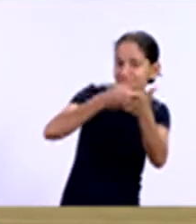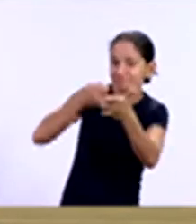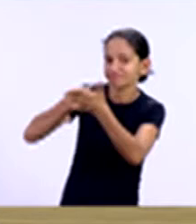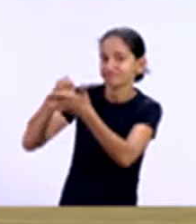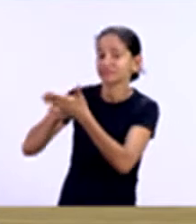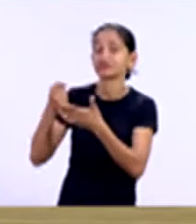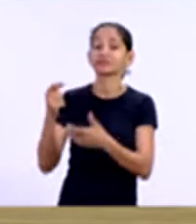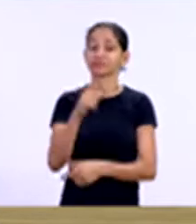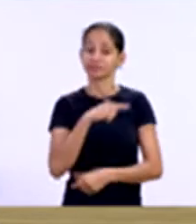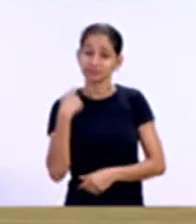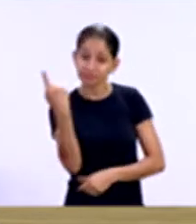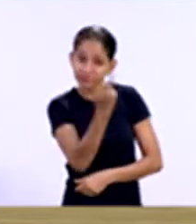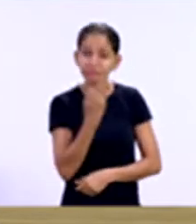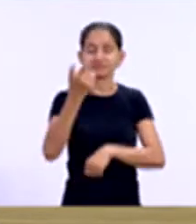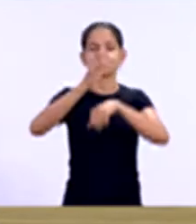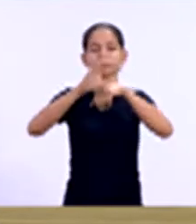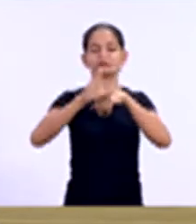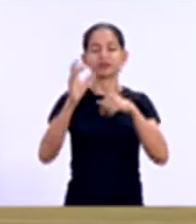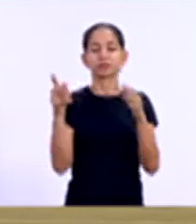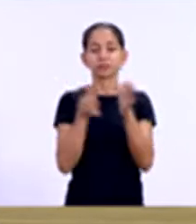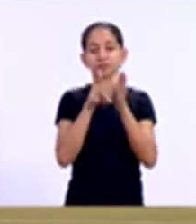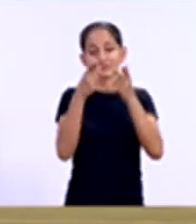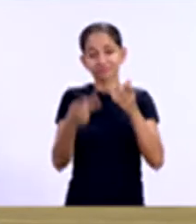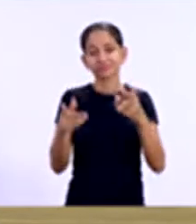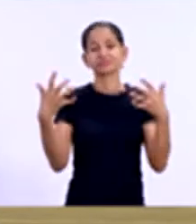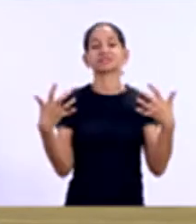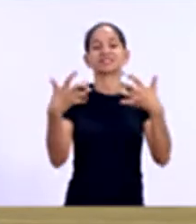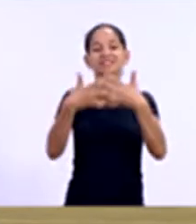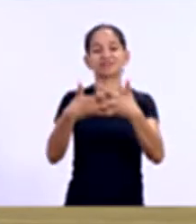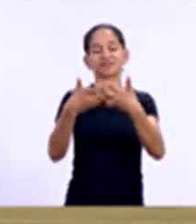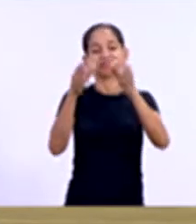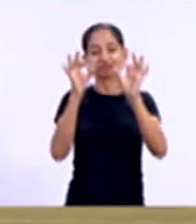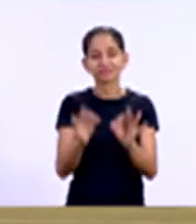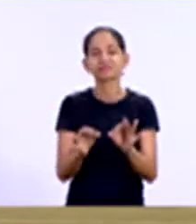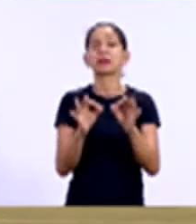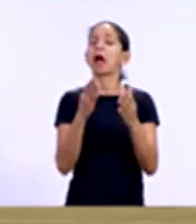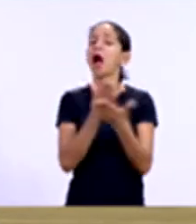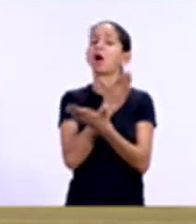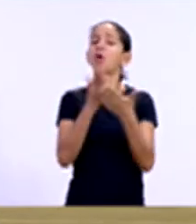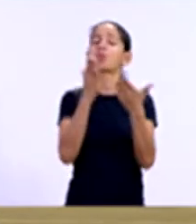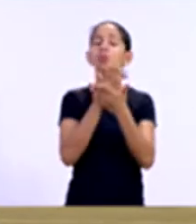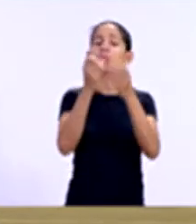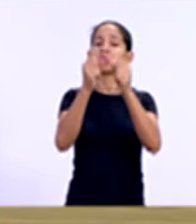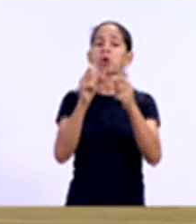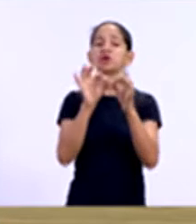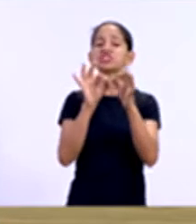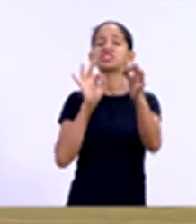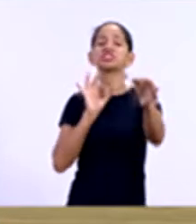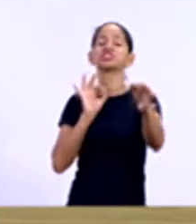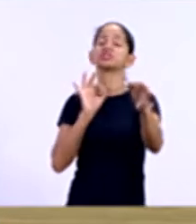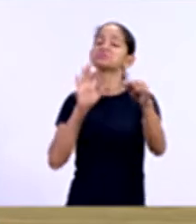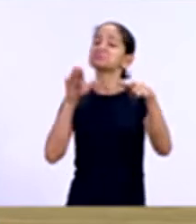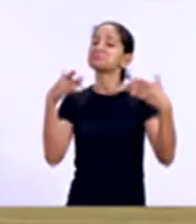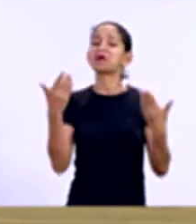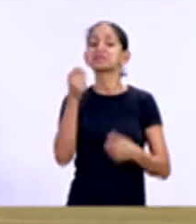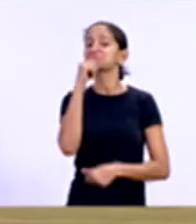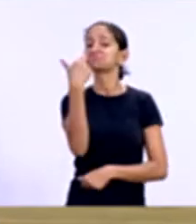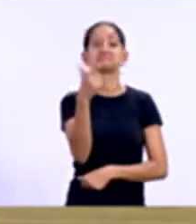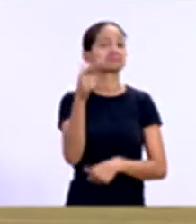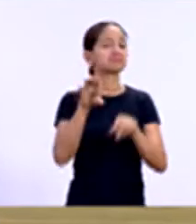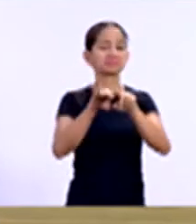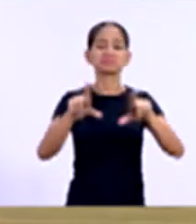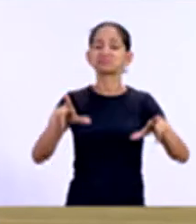é o nosso caso do curso do IFRO. Mas você pode fazer alguns cursos à distância que não vai ter um certificado que vai